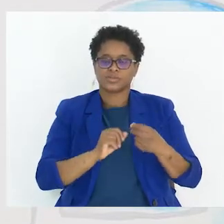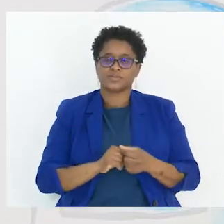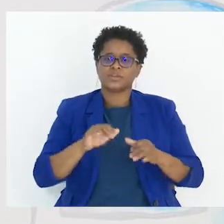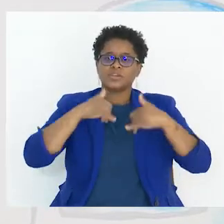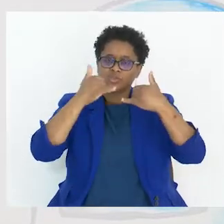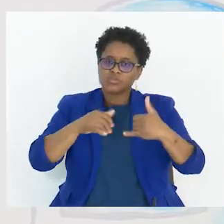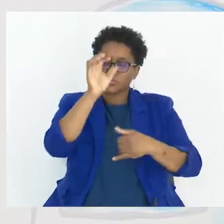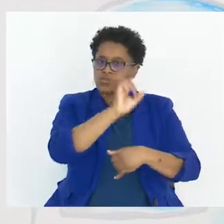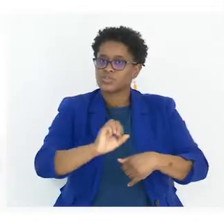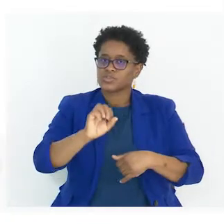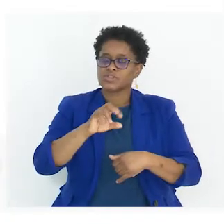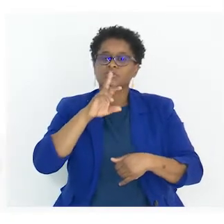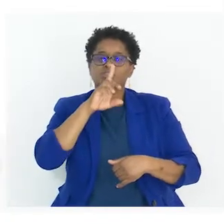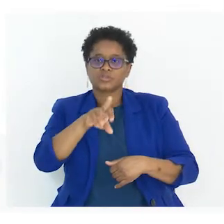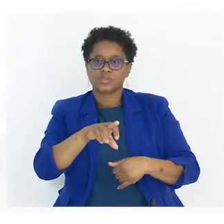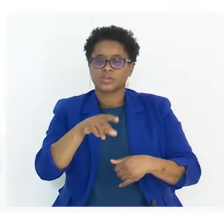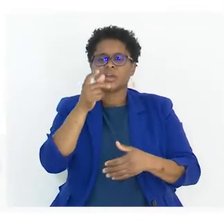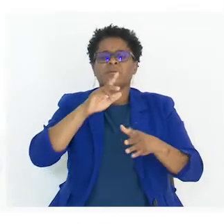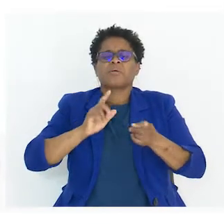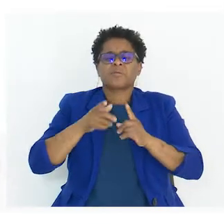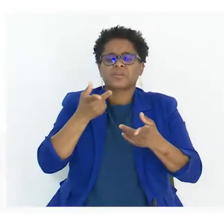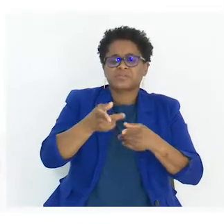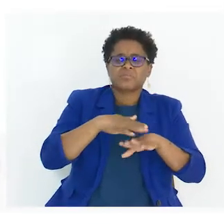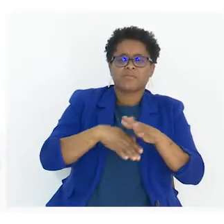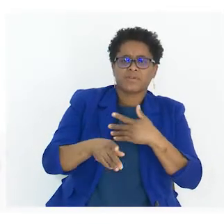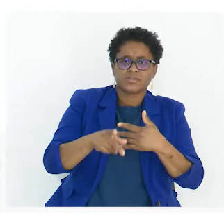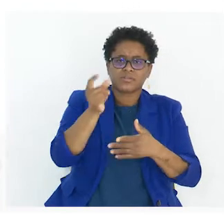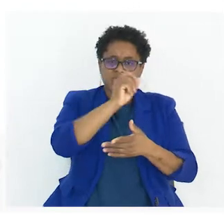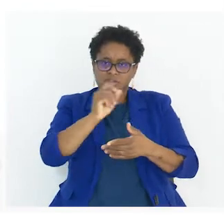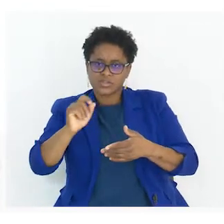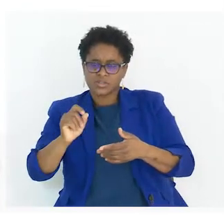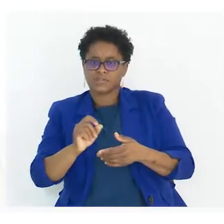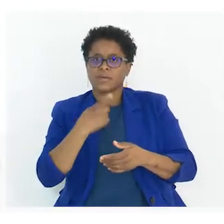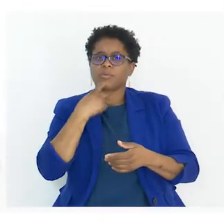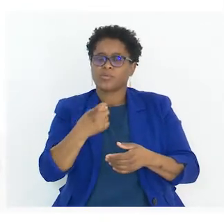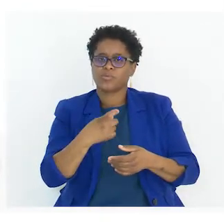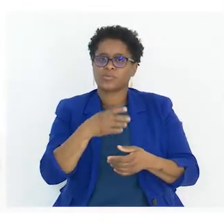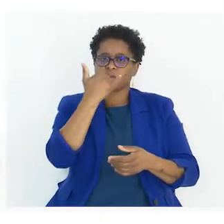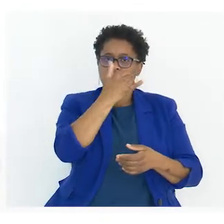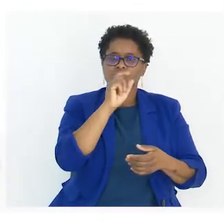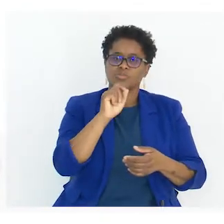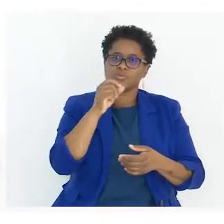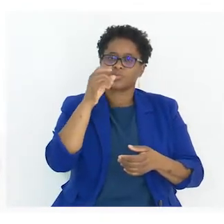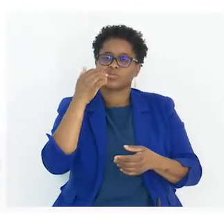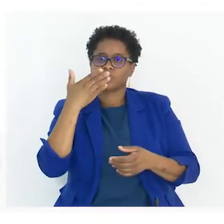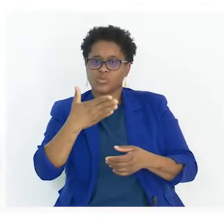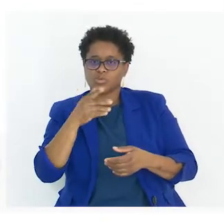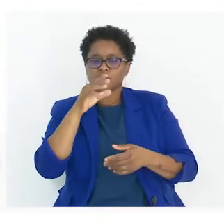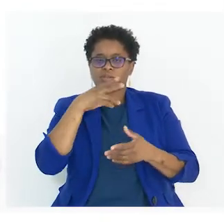pergunta. Depois vão responder. Para que serve? Assinale a opção correta. Aliás, é a